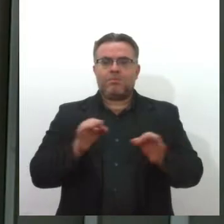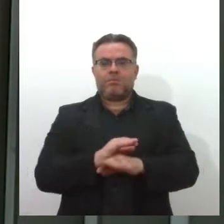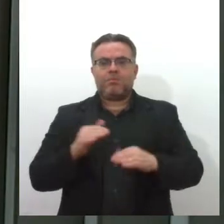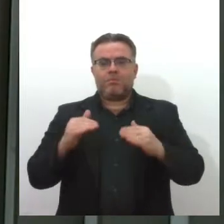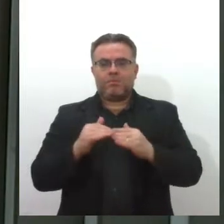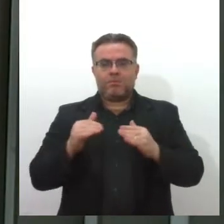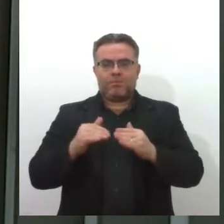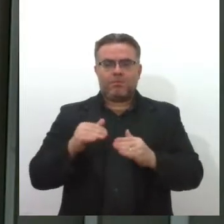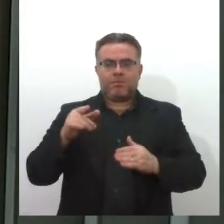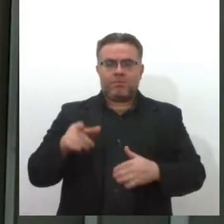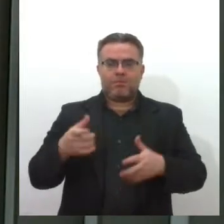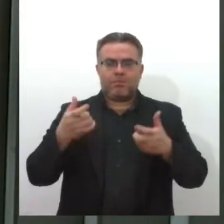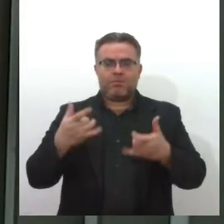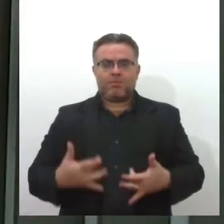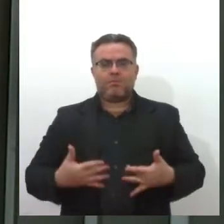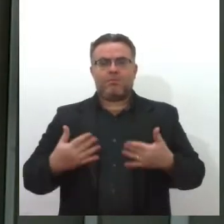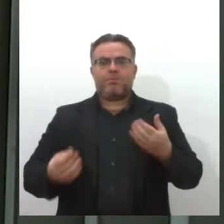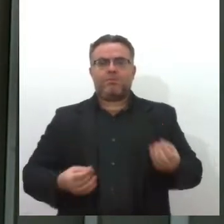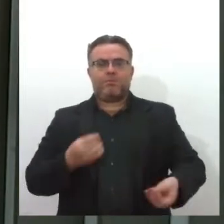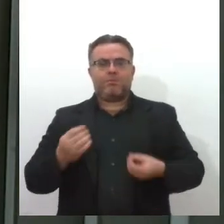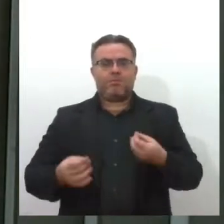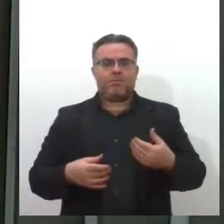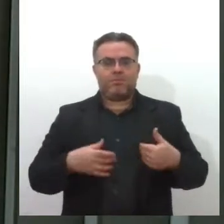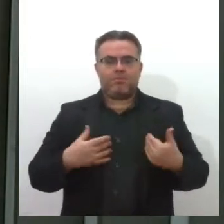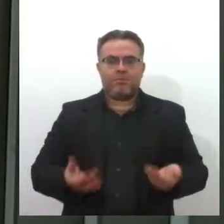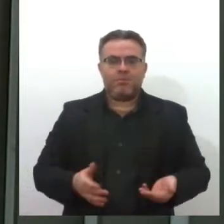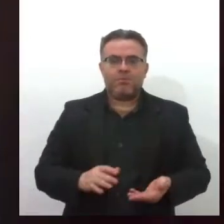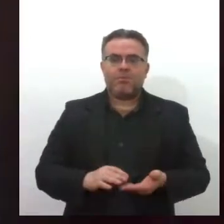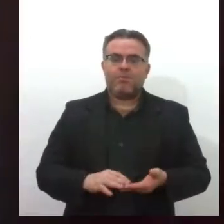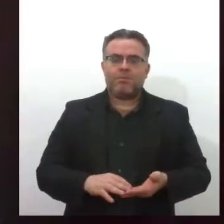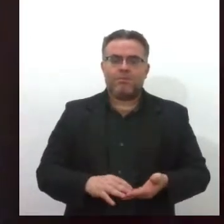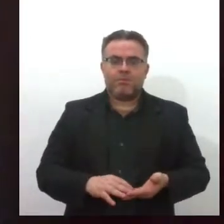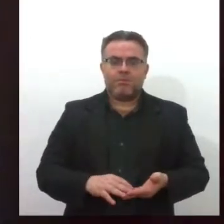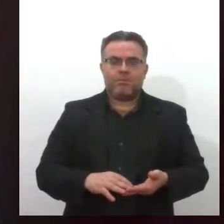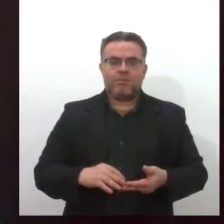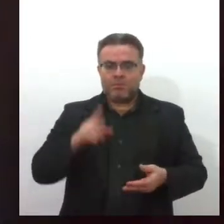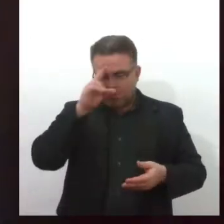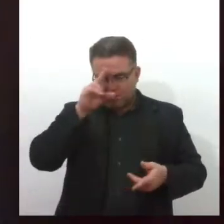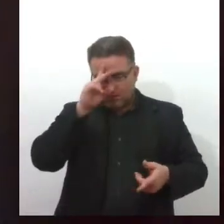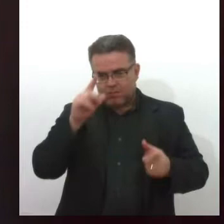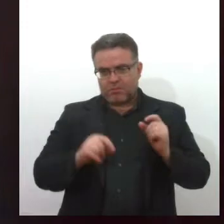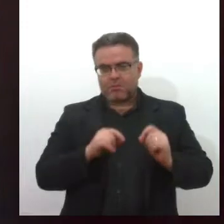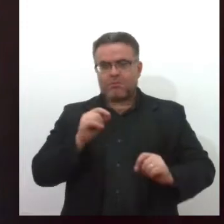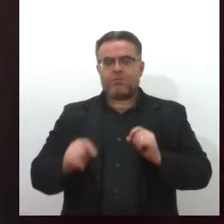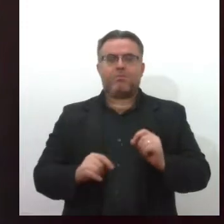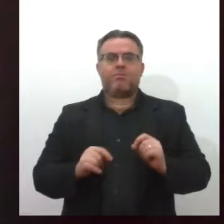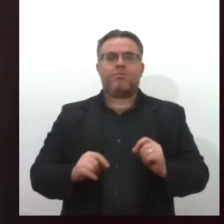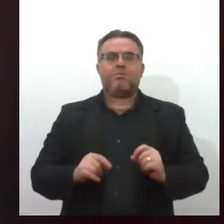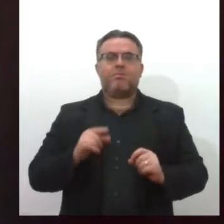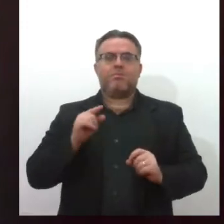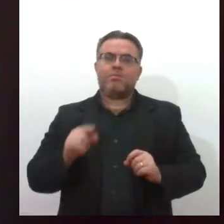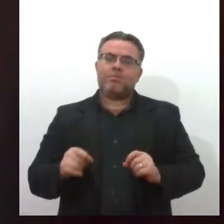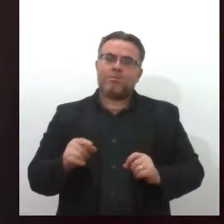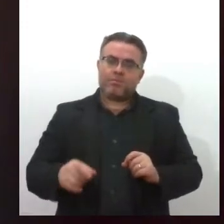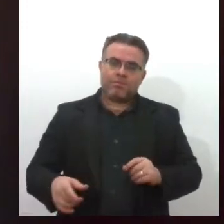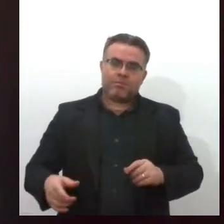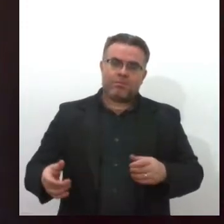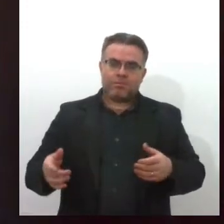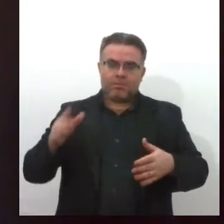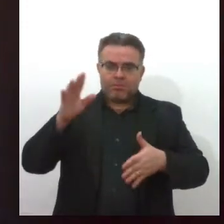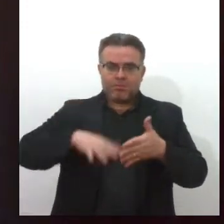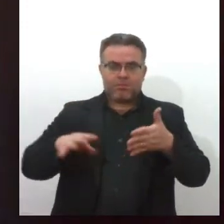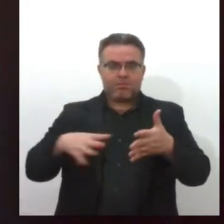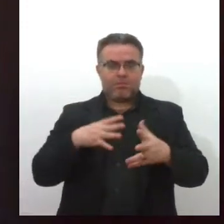já fez aí o nosso balanço quantitativo, mas lembrando aos sergipanos que esse balanço quantitativo é o